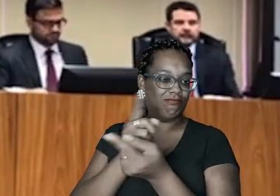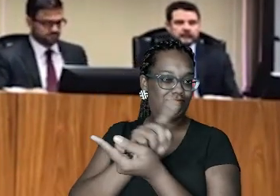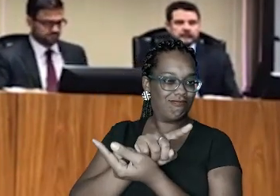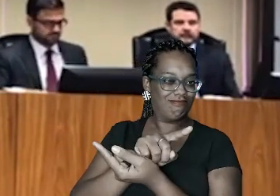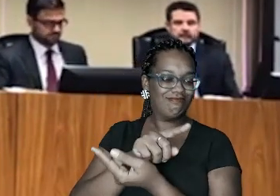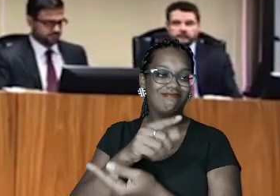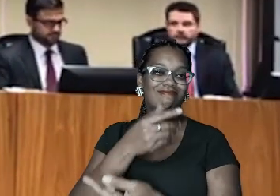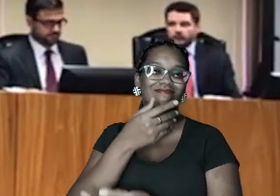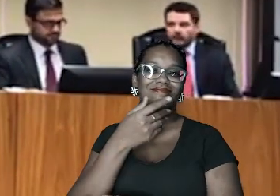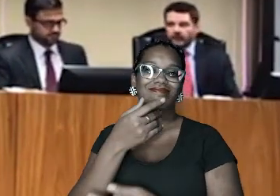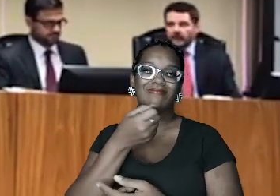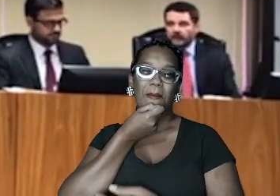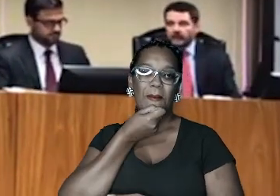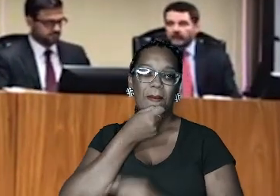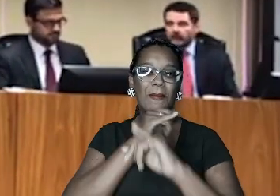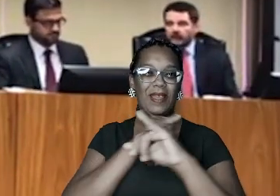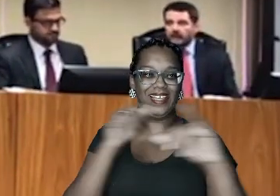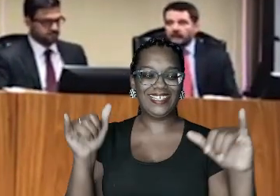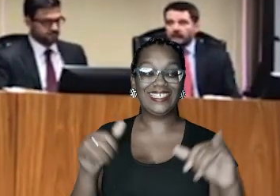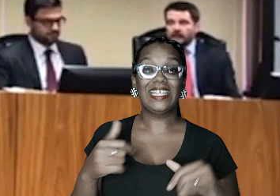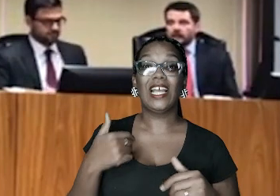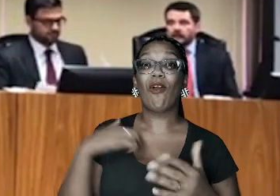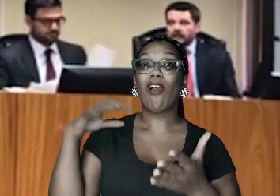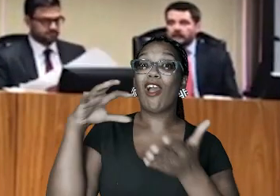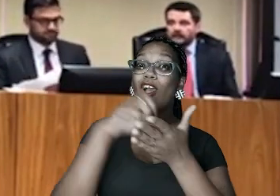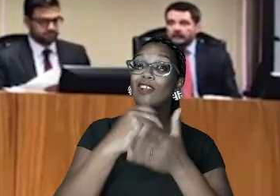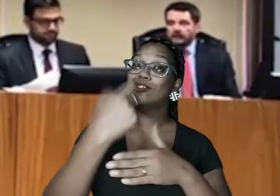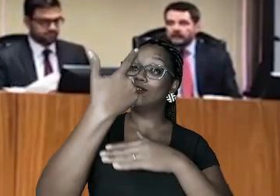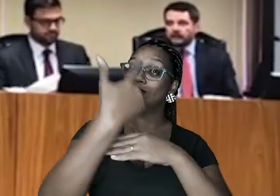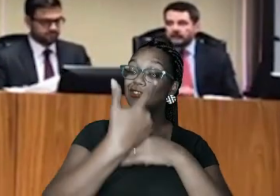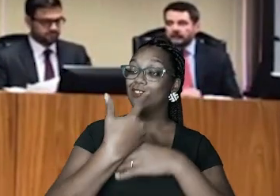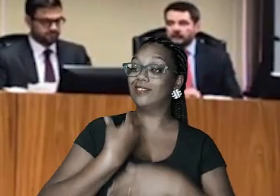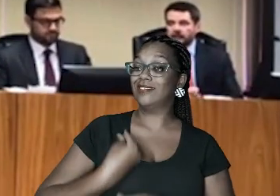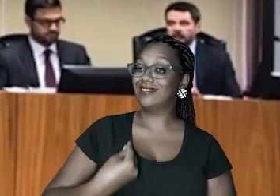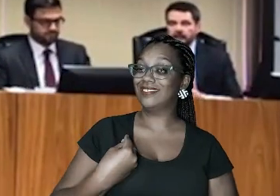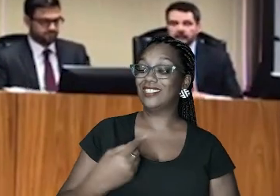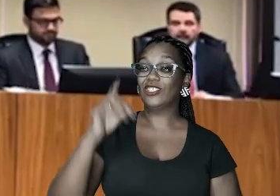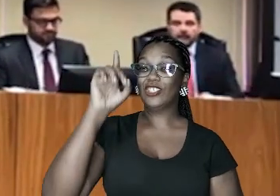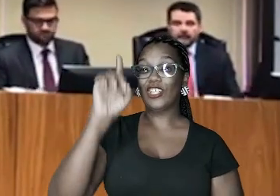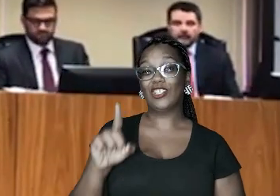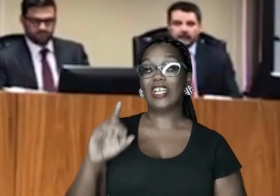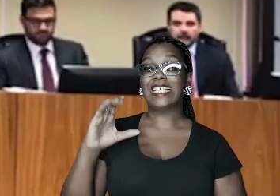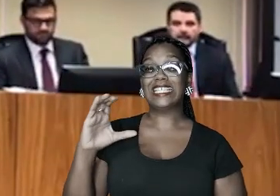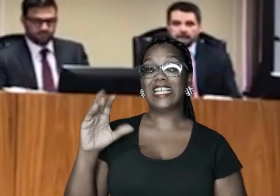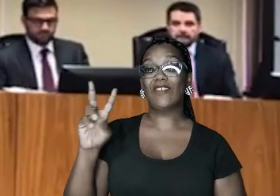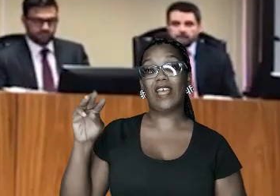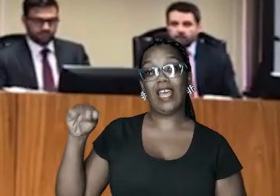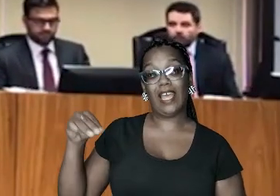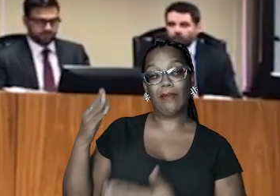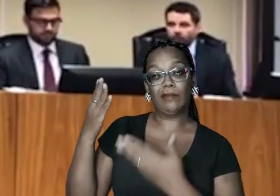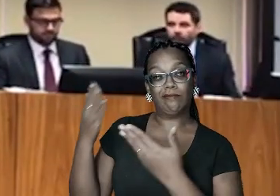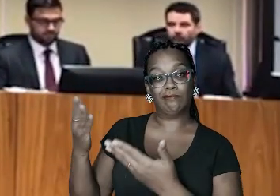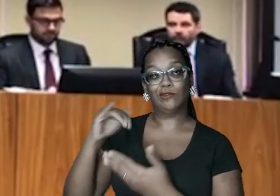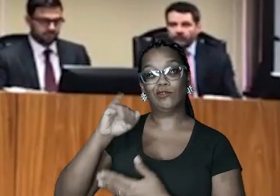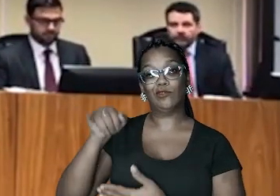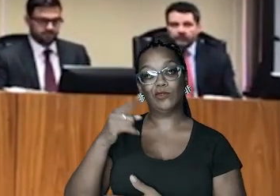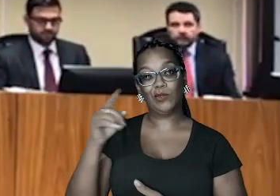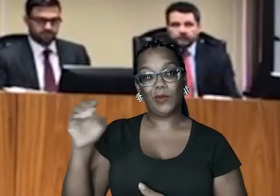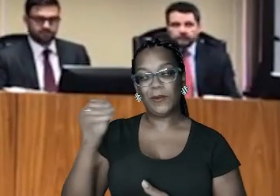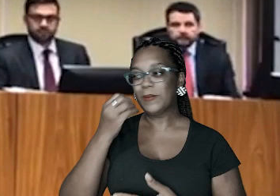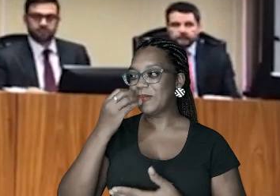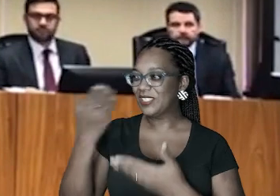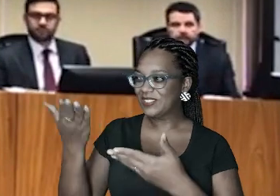fiquei invertemos aqui a ordem né dos pronunciamentos e o registro a presença do diretor da